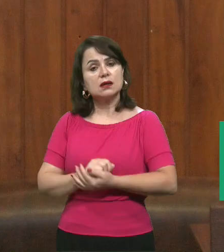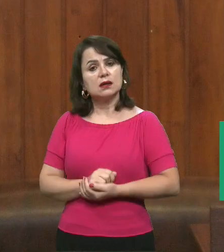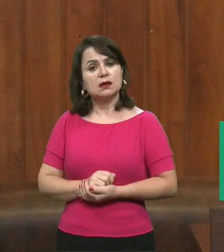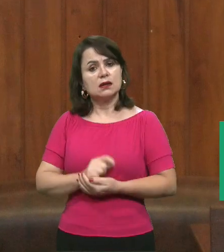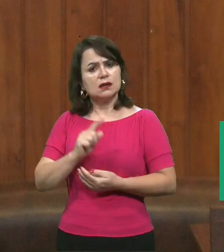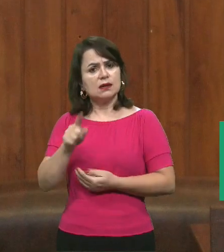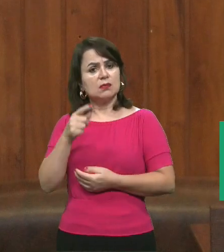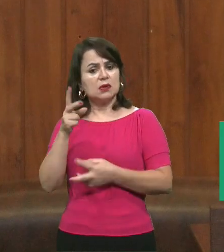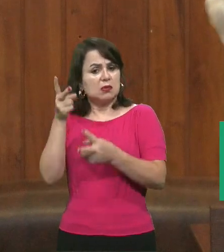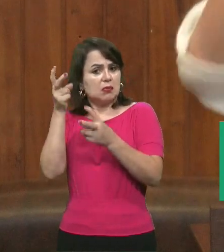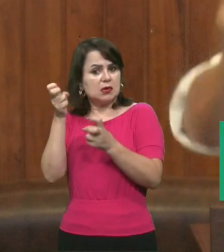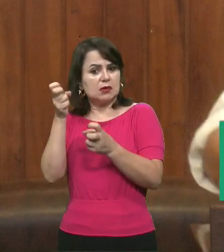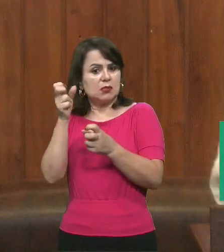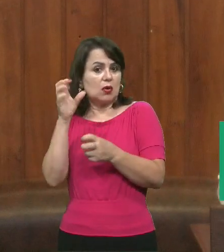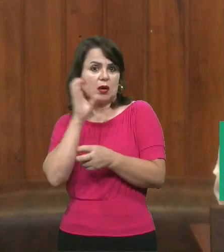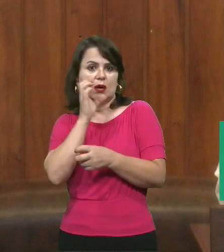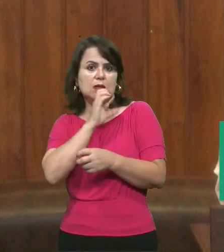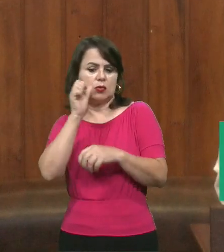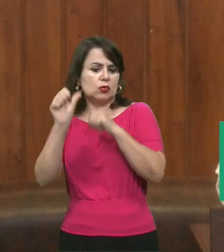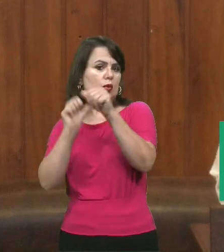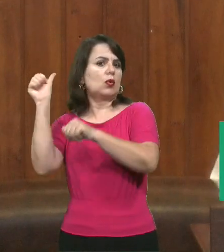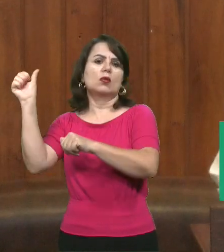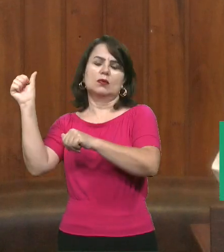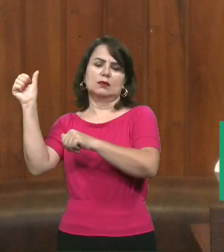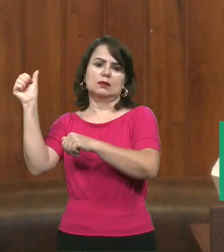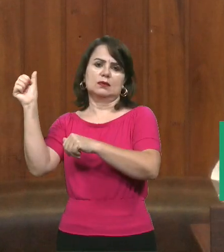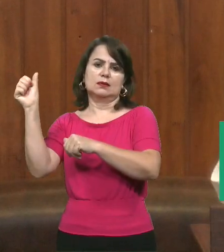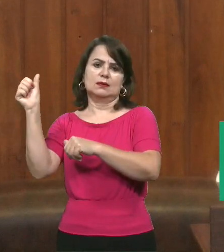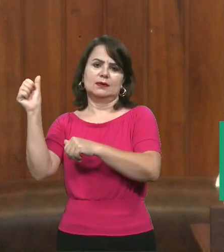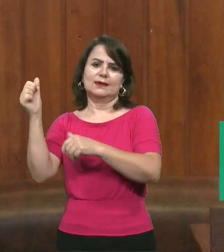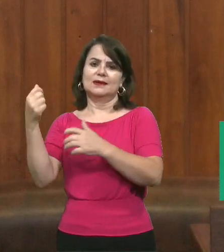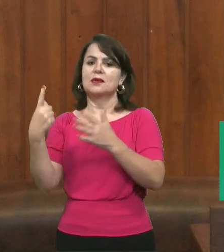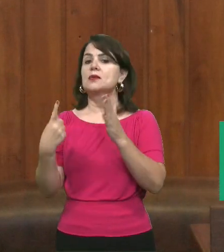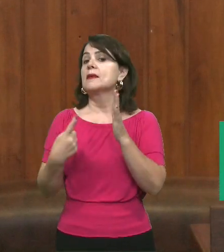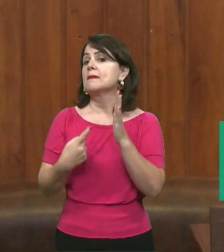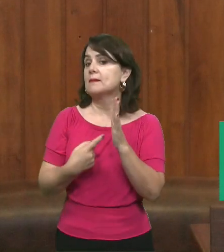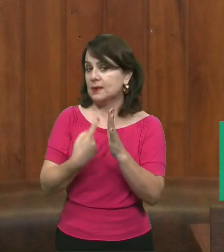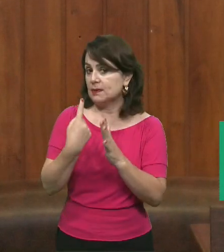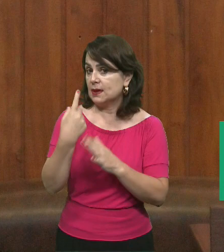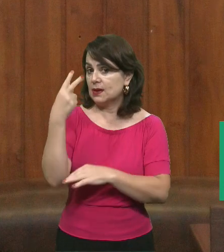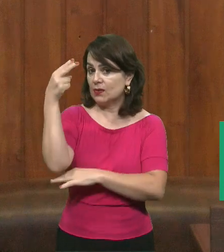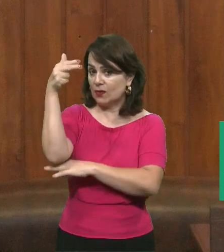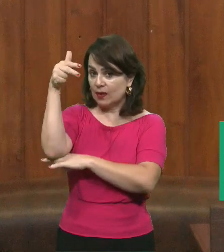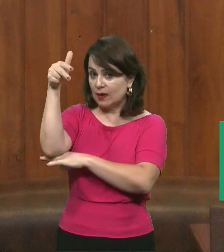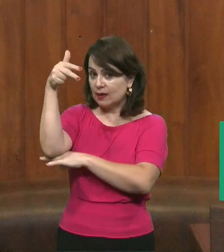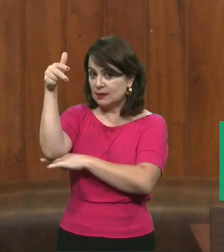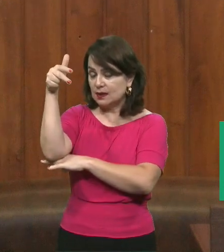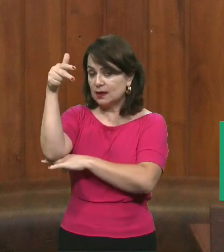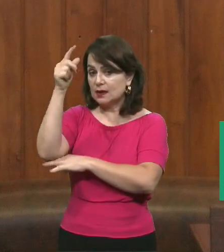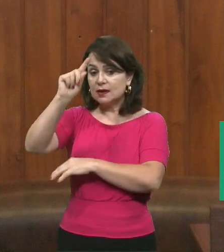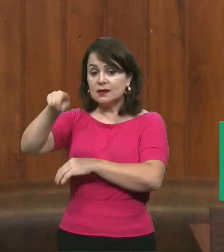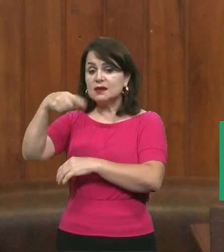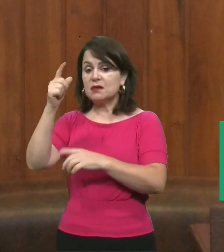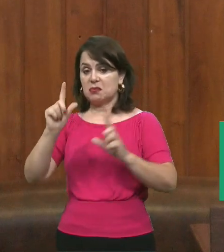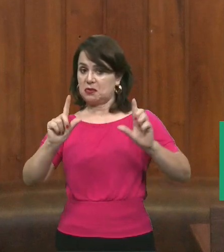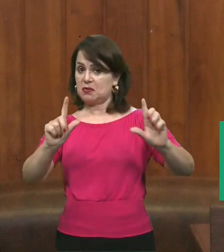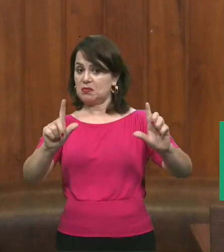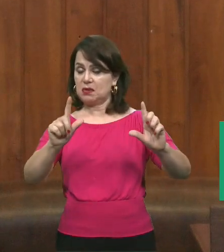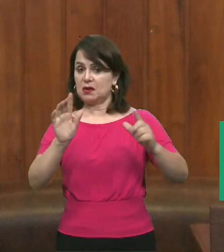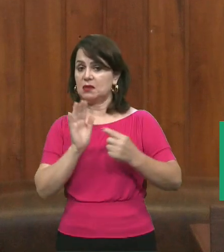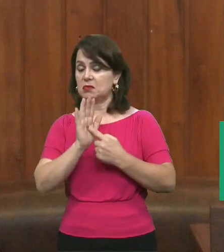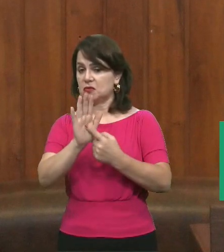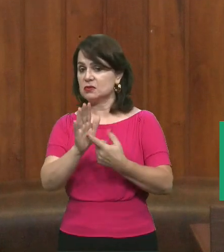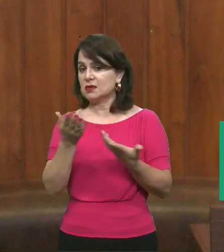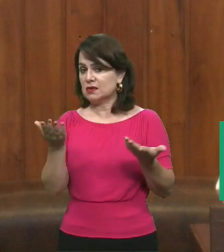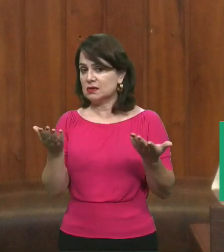a jogada e foram lá no outro dia e arrumaram. Então, primeiro tinha o radar, depois tinha a sinalização, por 24 horas. Aí